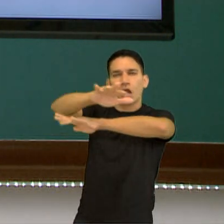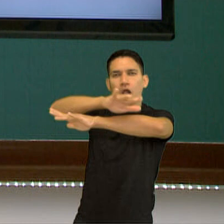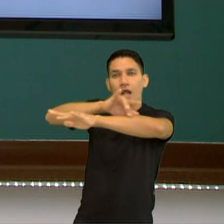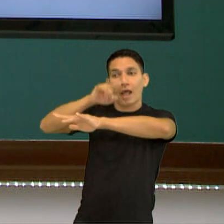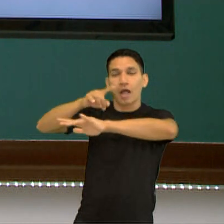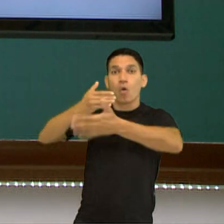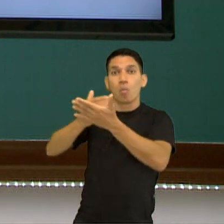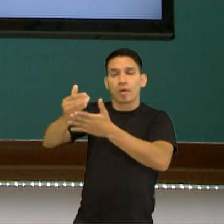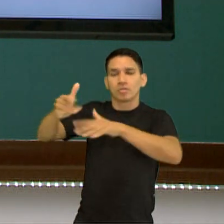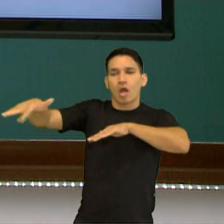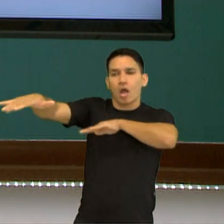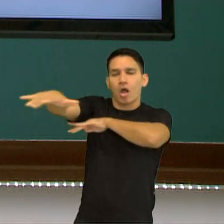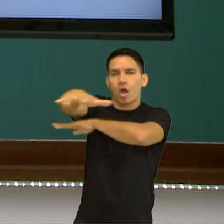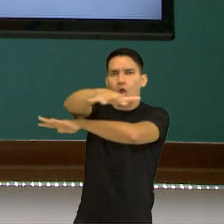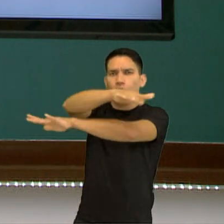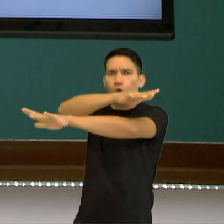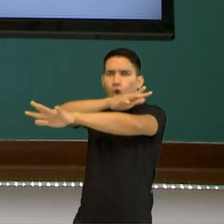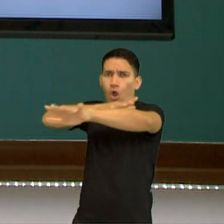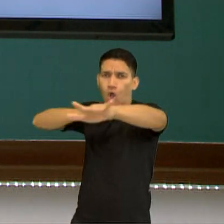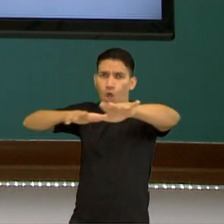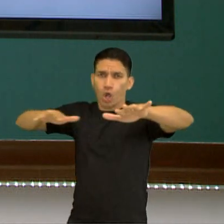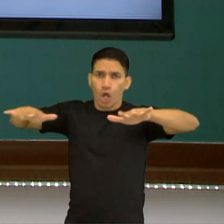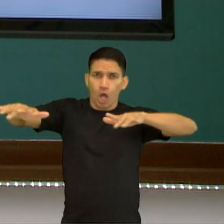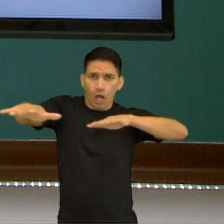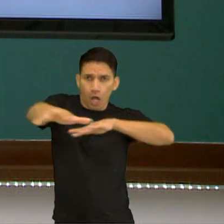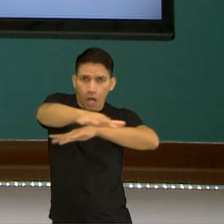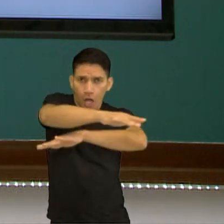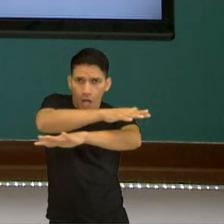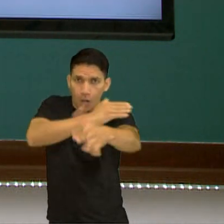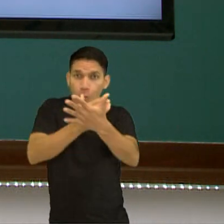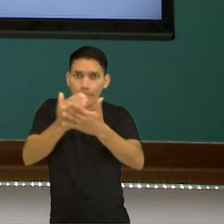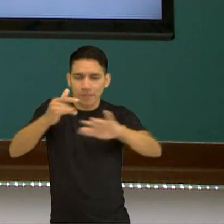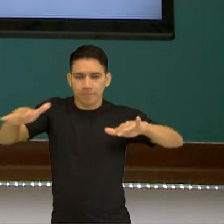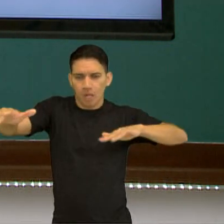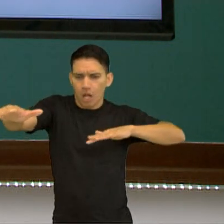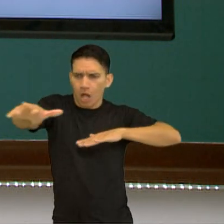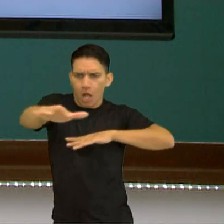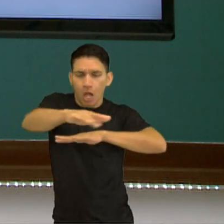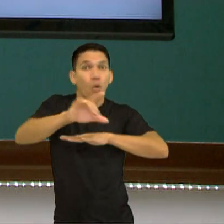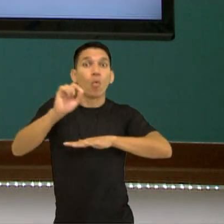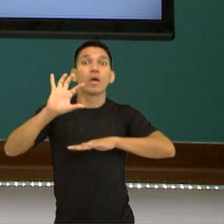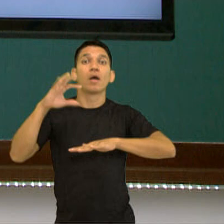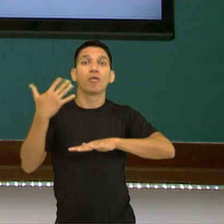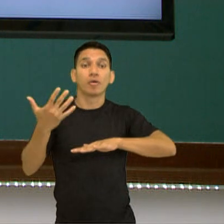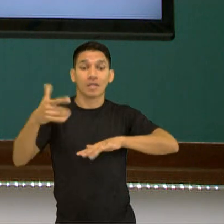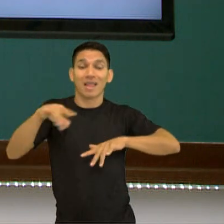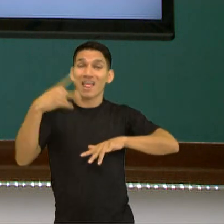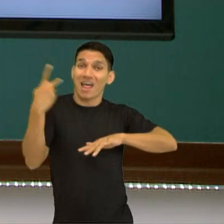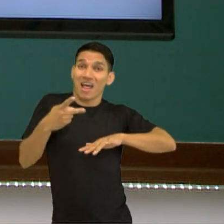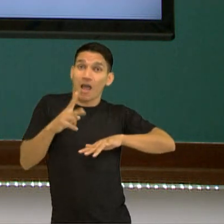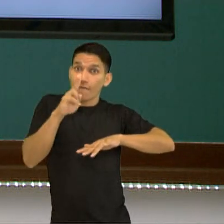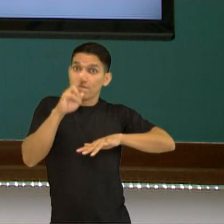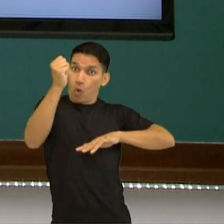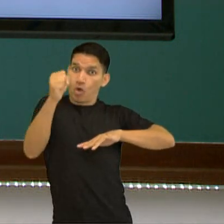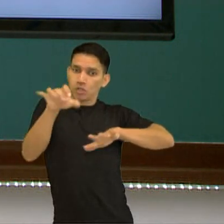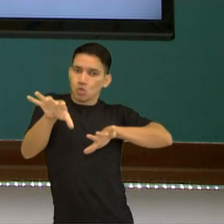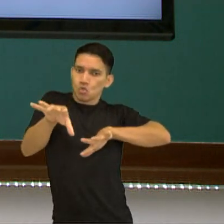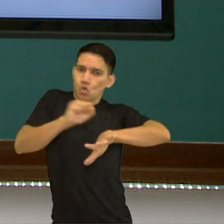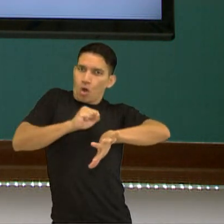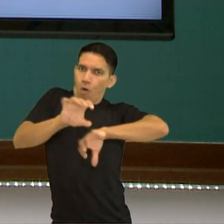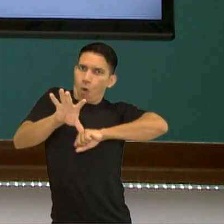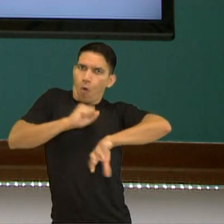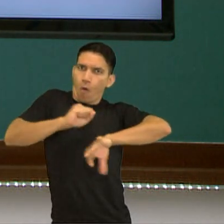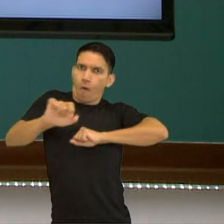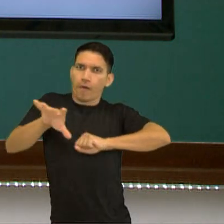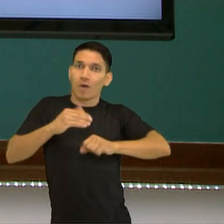a rodar. A partir do momento que ela passou a rodar, o que aconteceu? A força de gravidade passou a